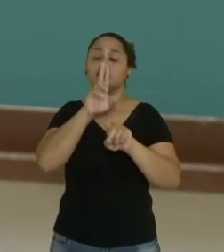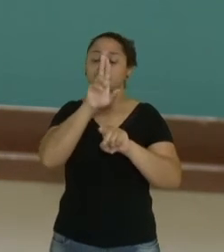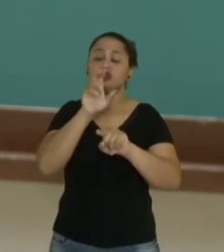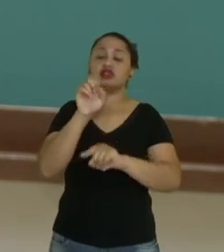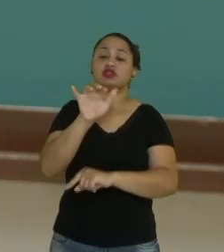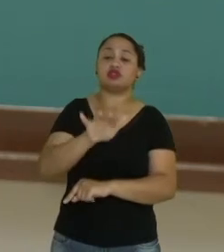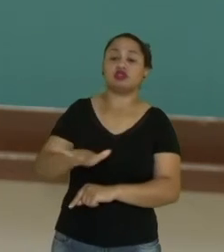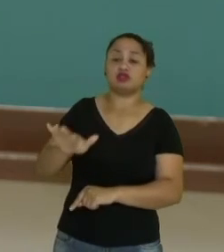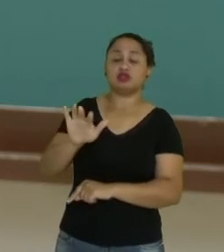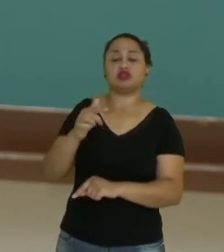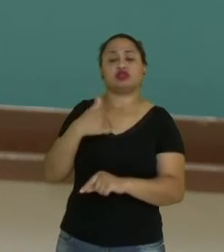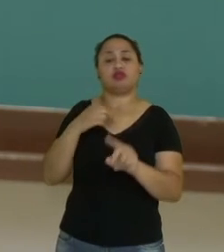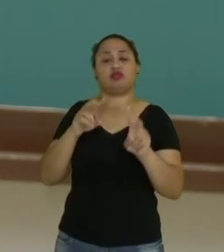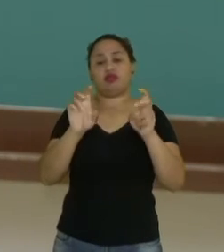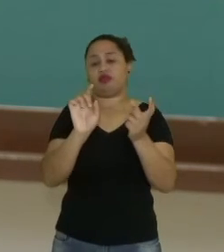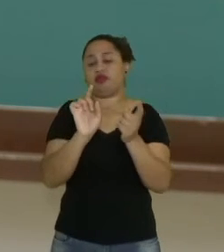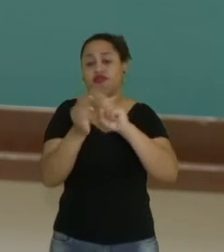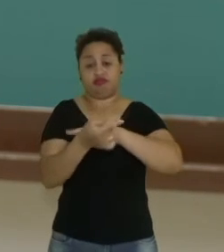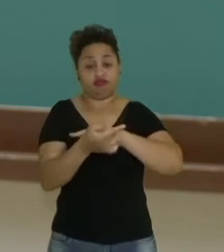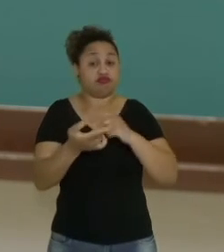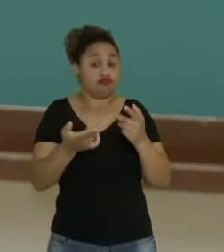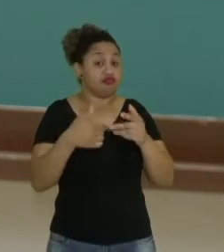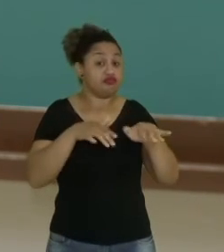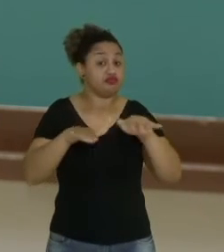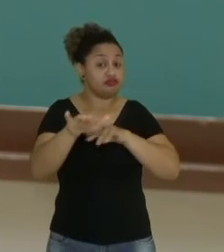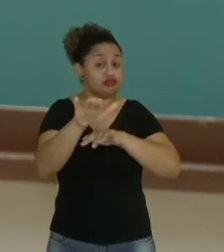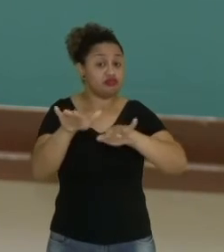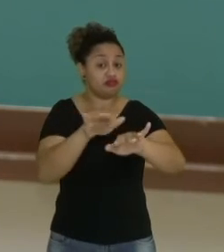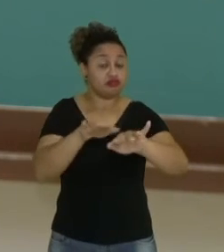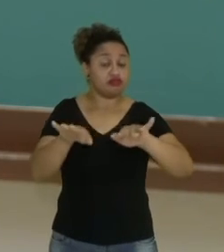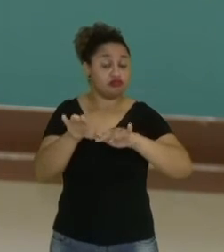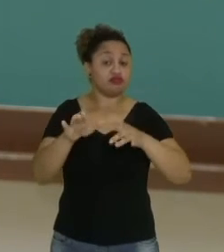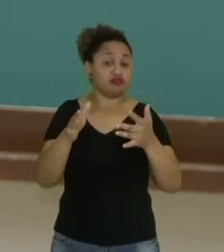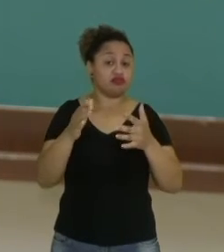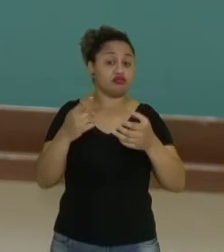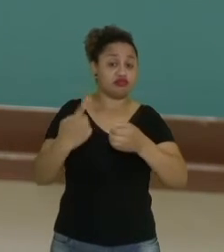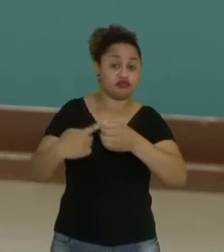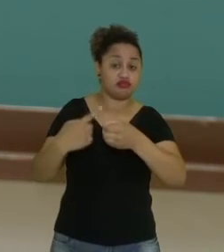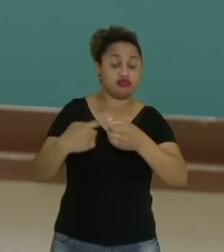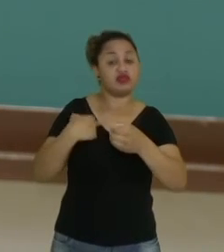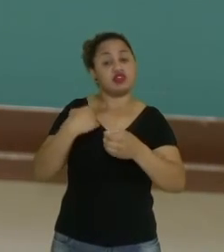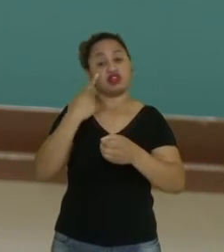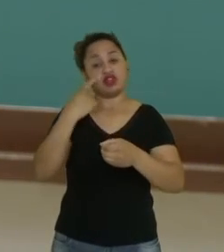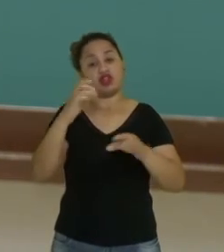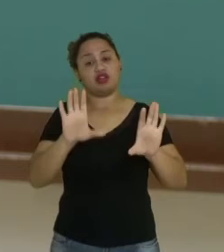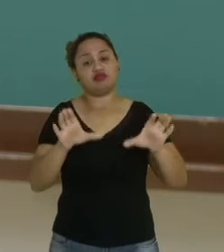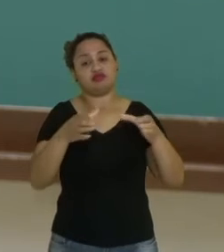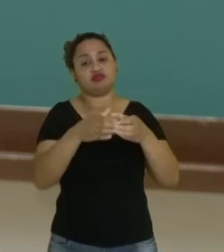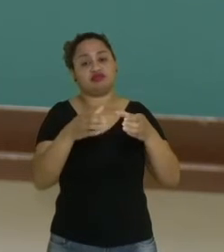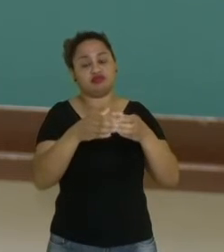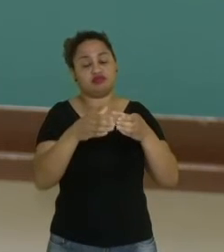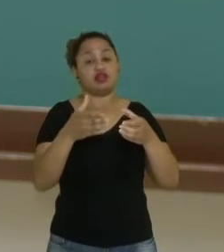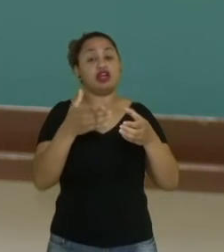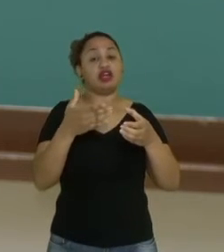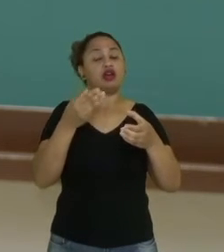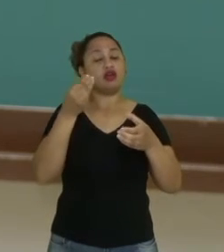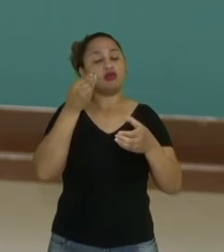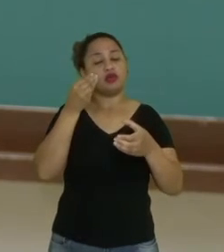situação de assunto controverso, no caso, a mobilidade urbana, interesse coletivo buscando soluções para os